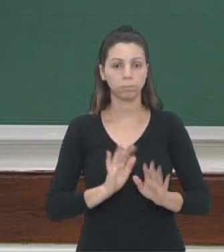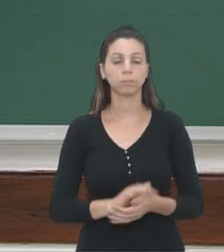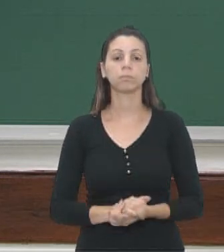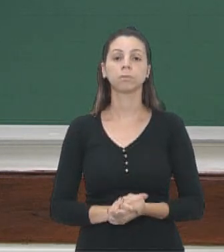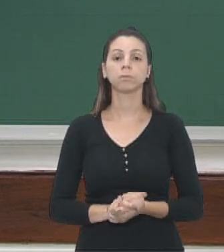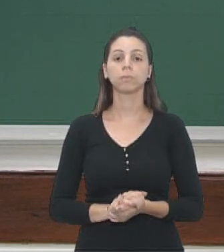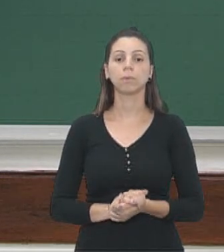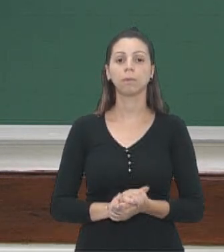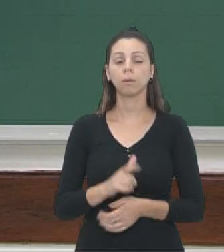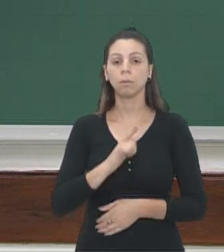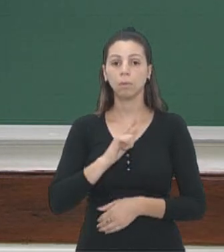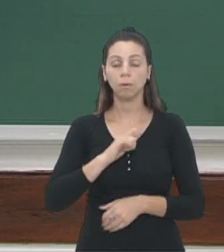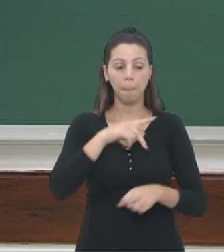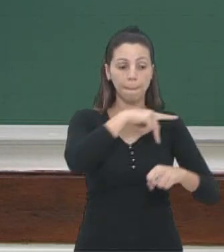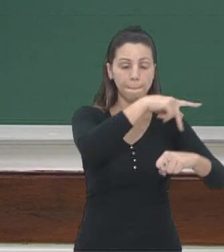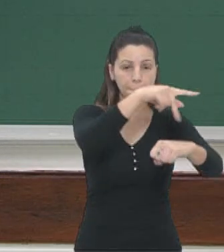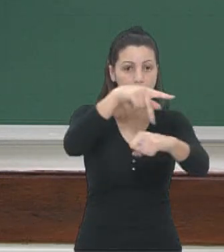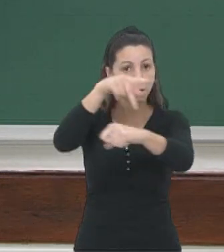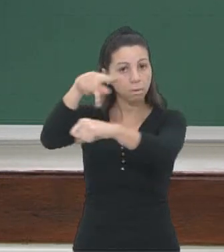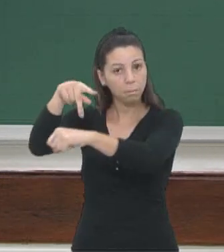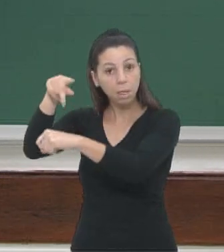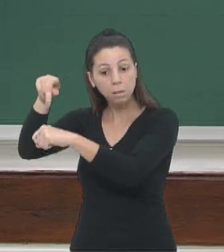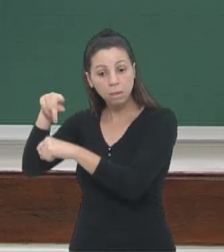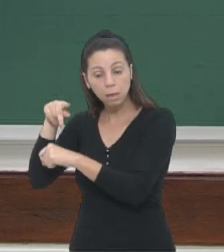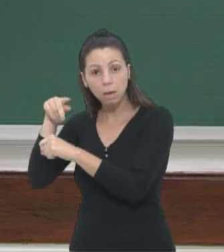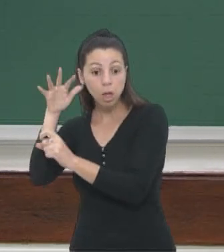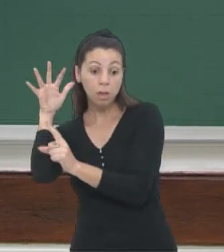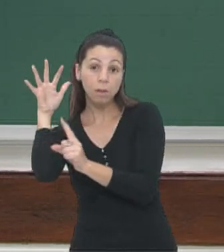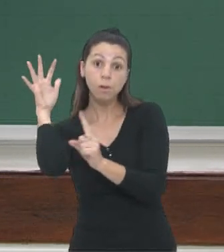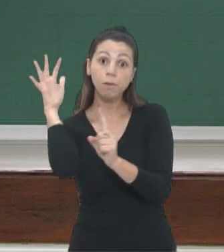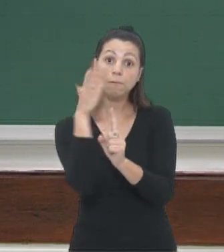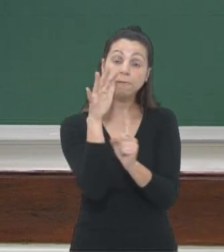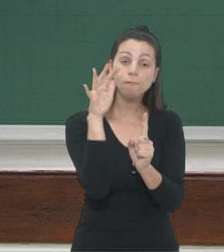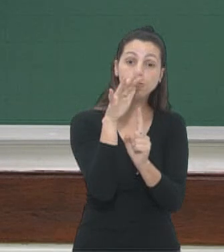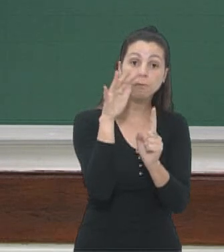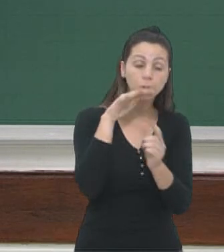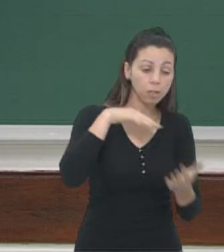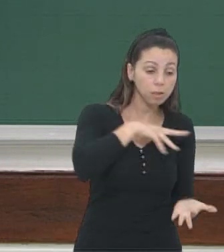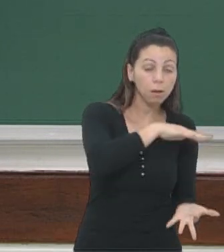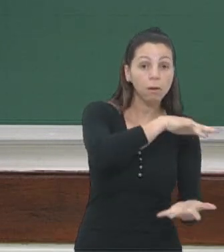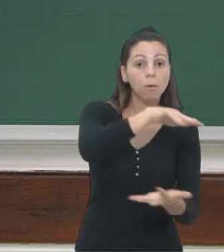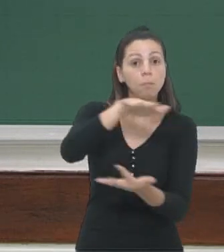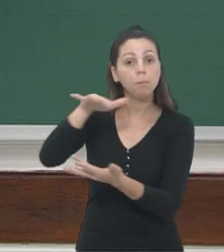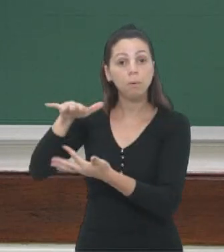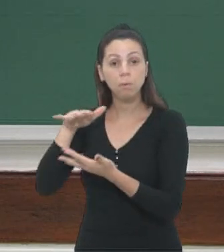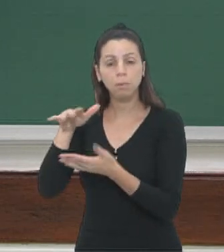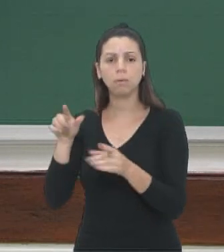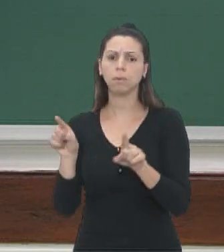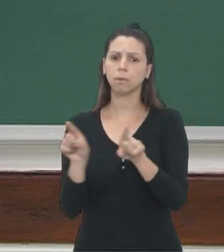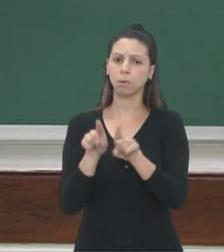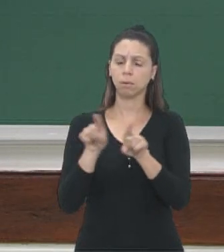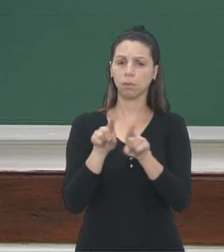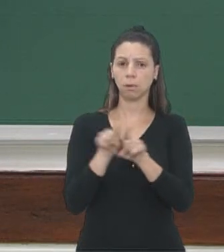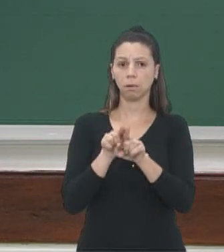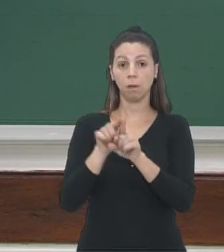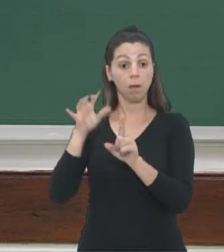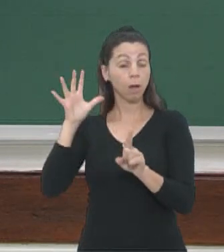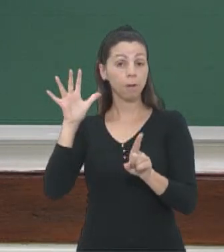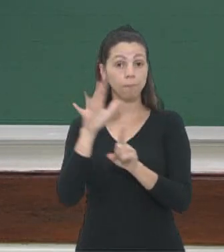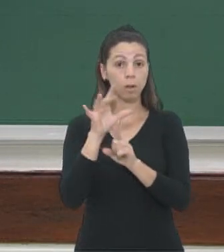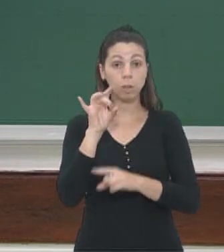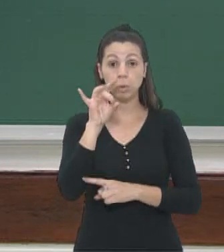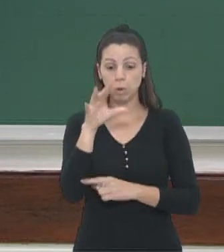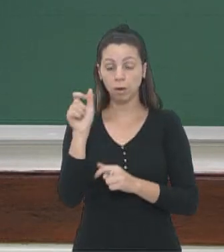determinadas ações de determinados países vão influenciar todo um cenário global, ou ainda podendo apenas influenciar um